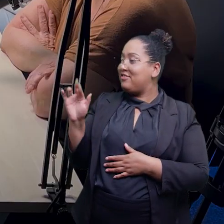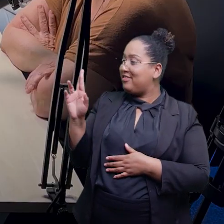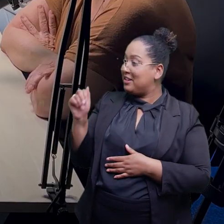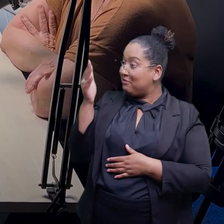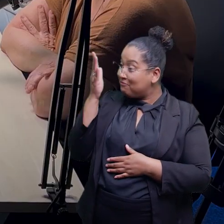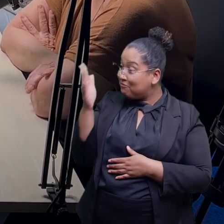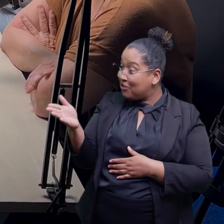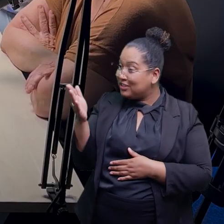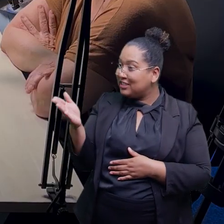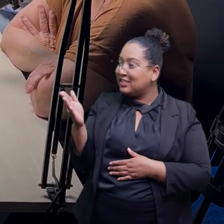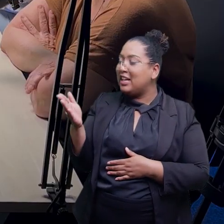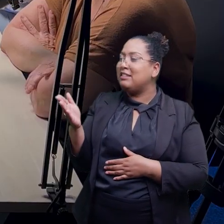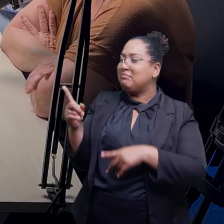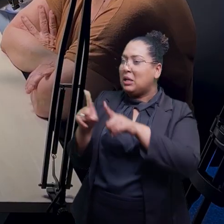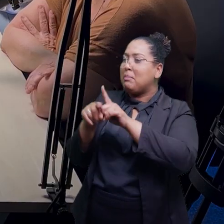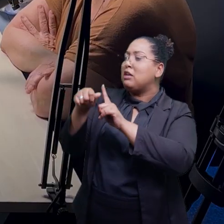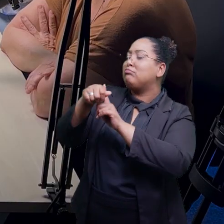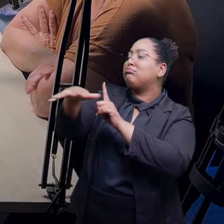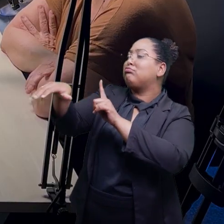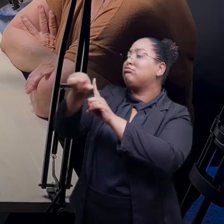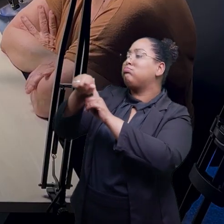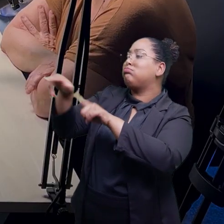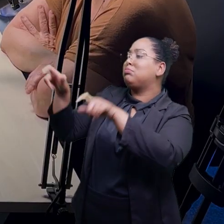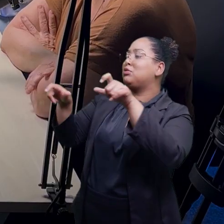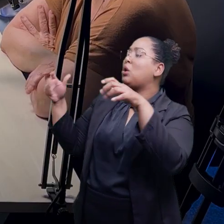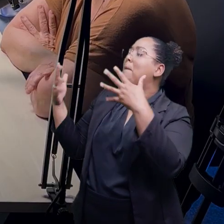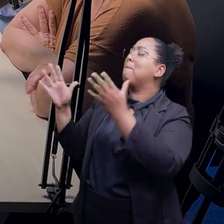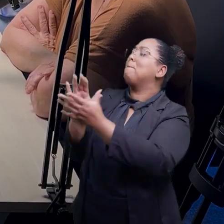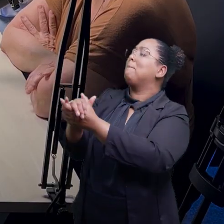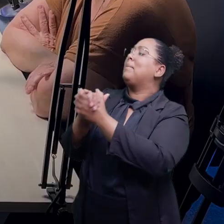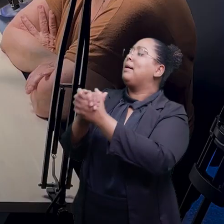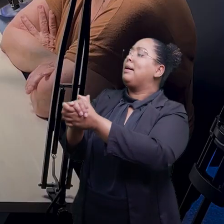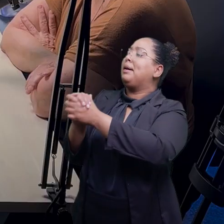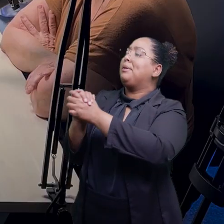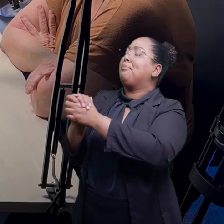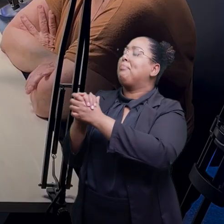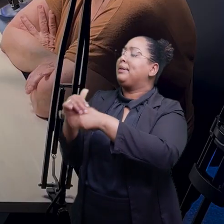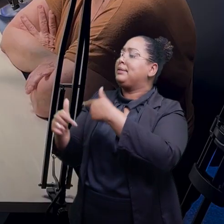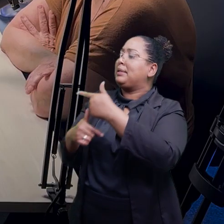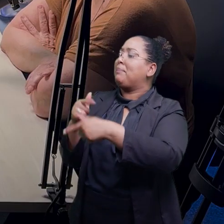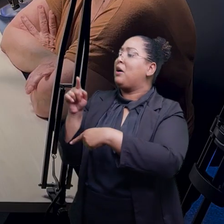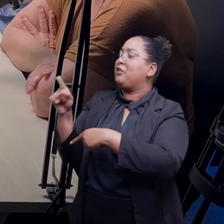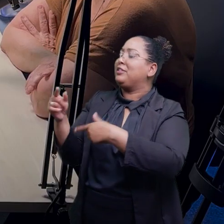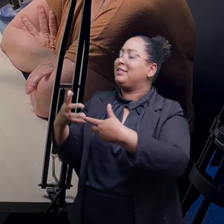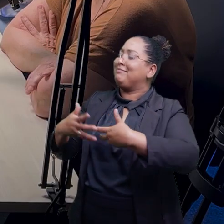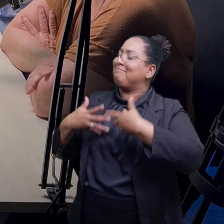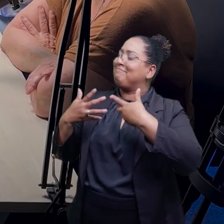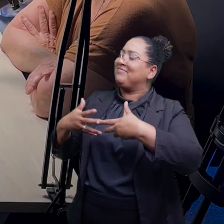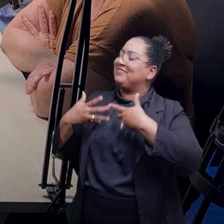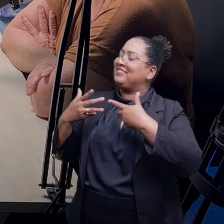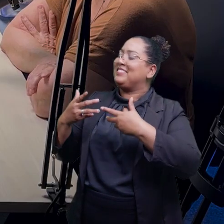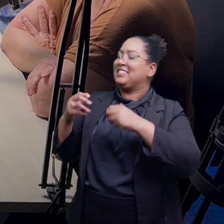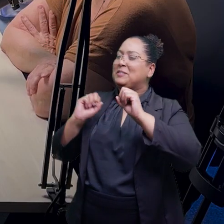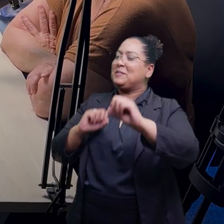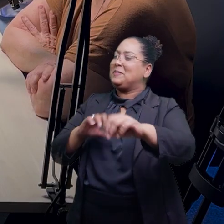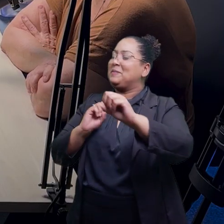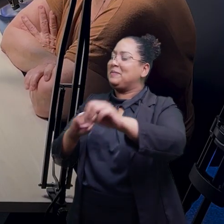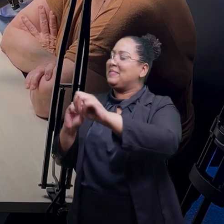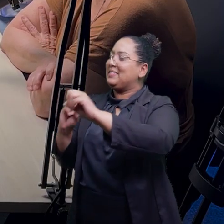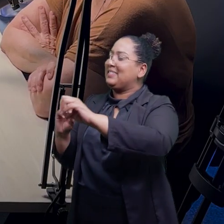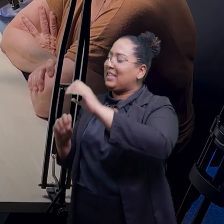seu nome, Vera, estendo em nome da Defensoria esses parabéns e essa alegria de poder compartilhar e